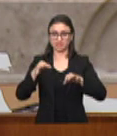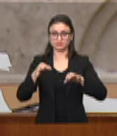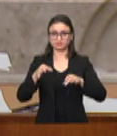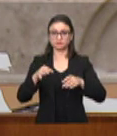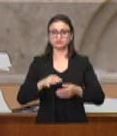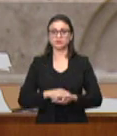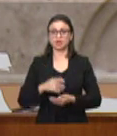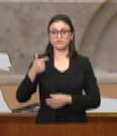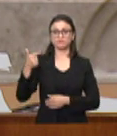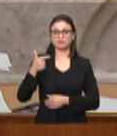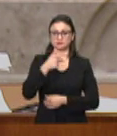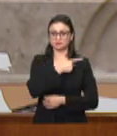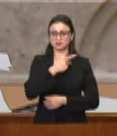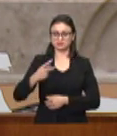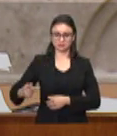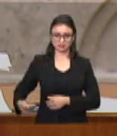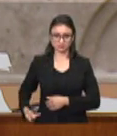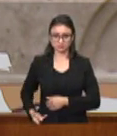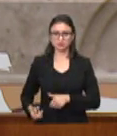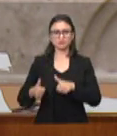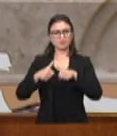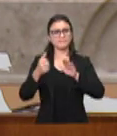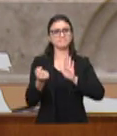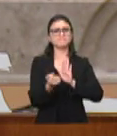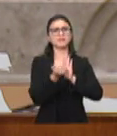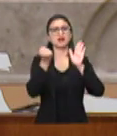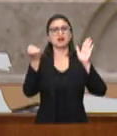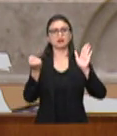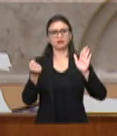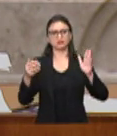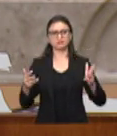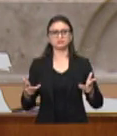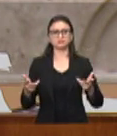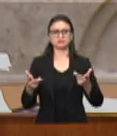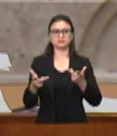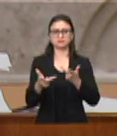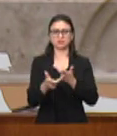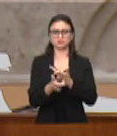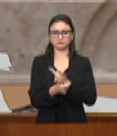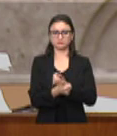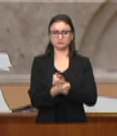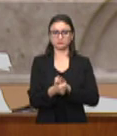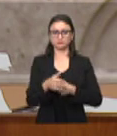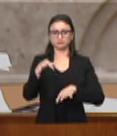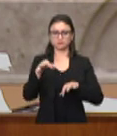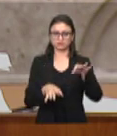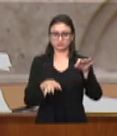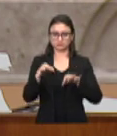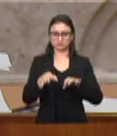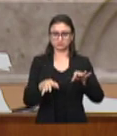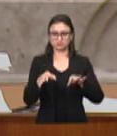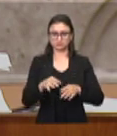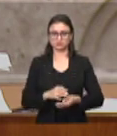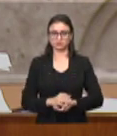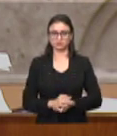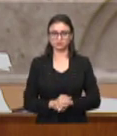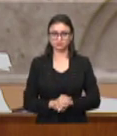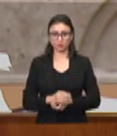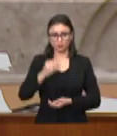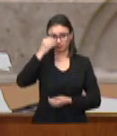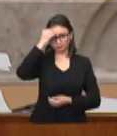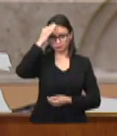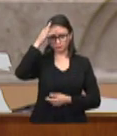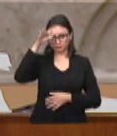foi vice-presidente, ficou marcado pela excelência com que conduziu os julgamentos, pelo conhecimento